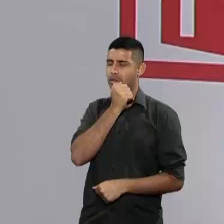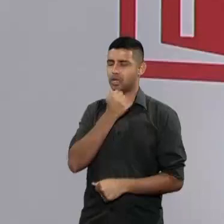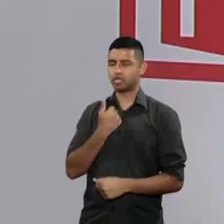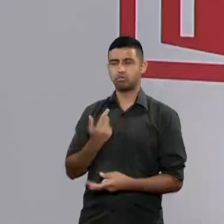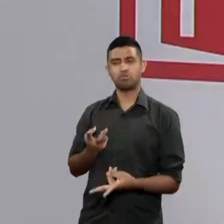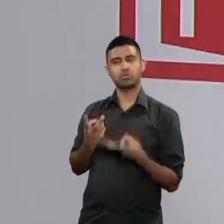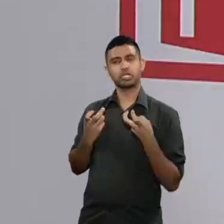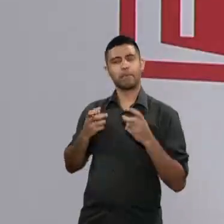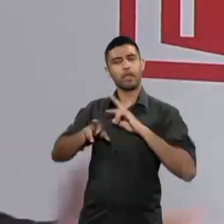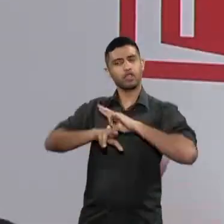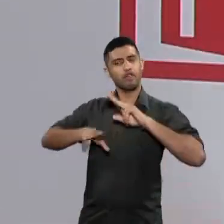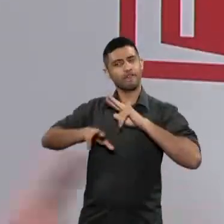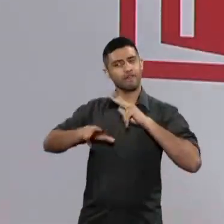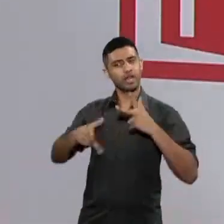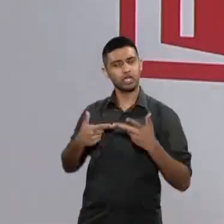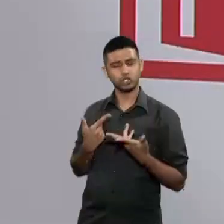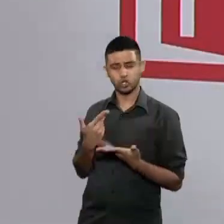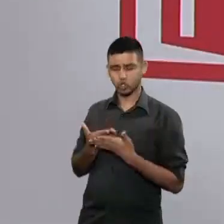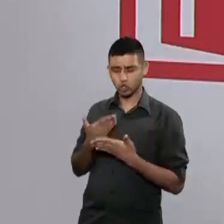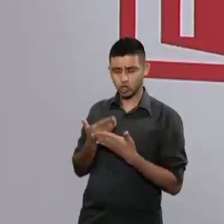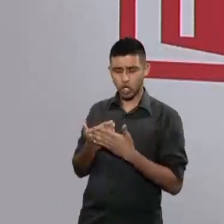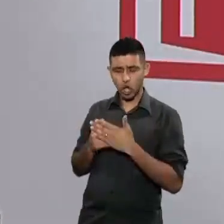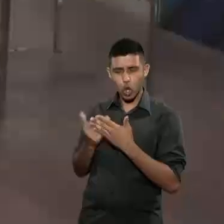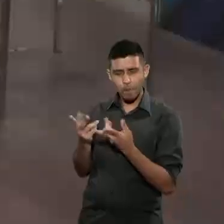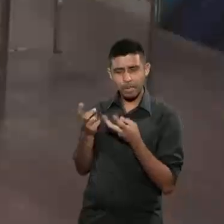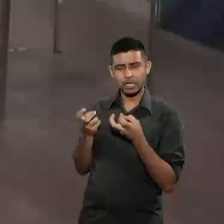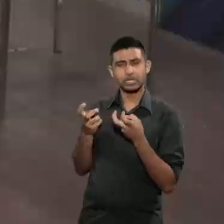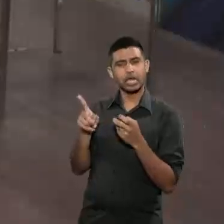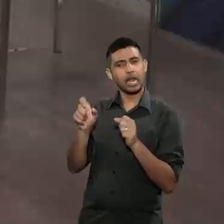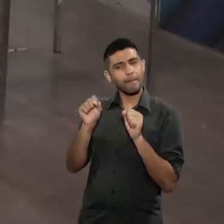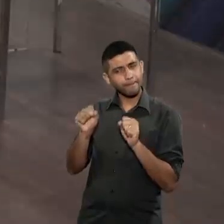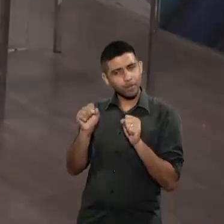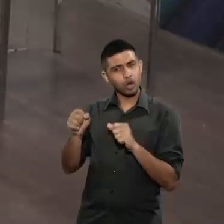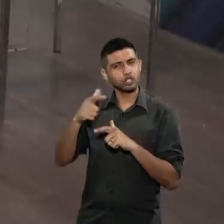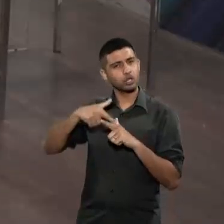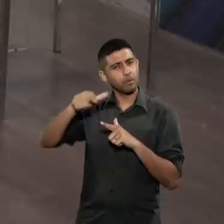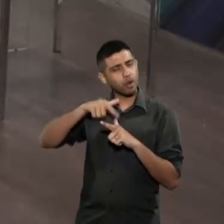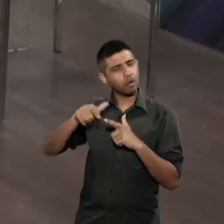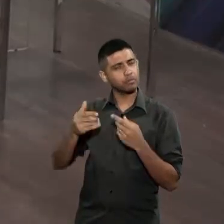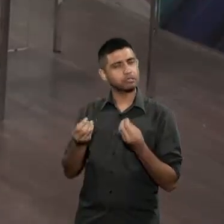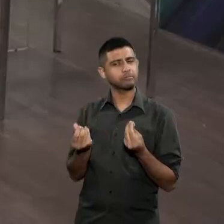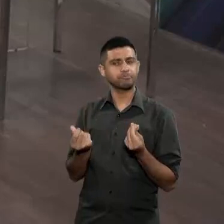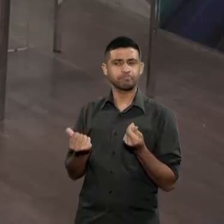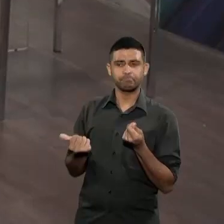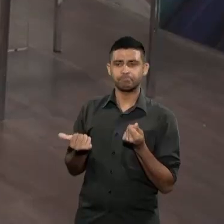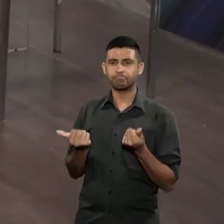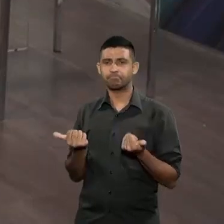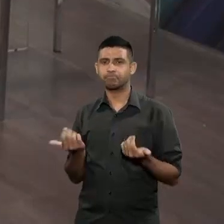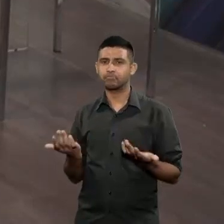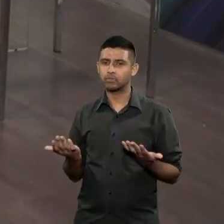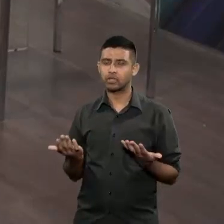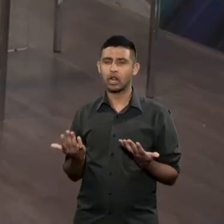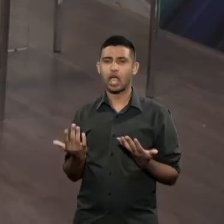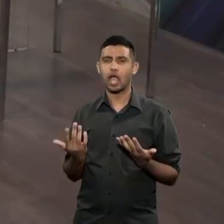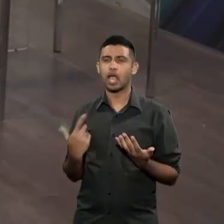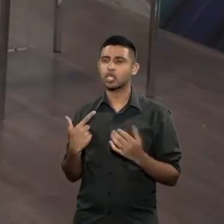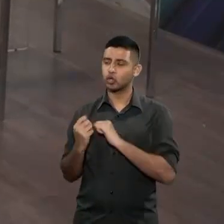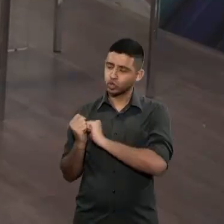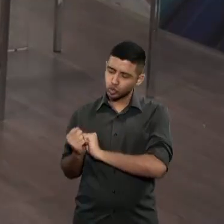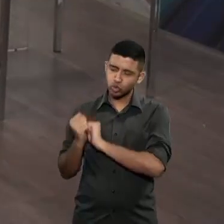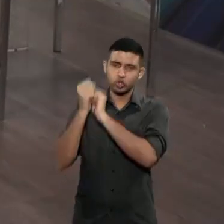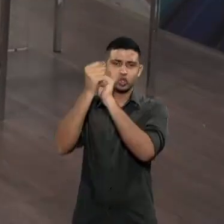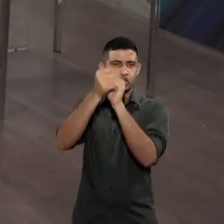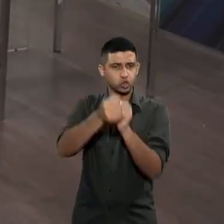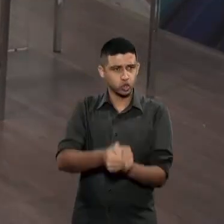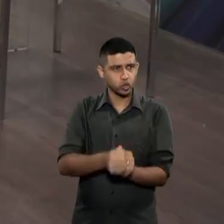também muda. Porque você começa a estudar e perceber. Claro, a minha filha pode ter aí uma questão atencional. Então, foi onde eu levei a